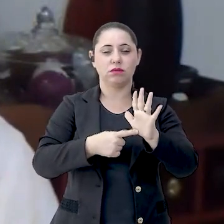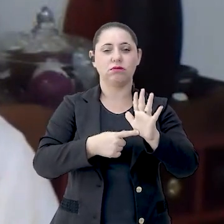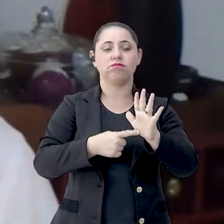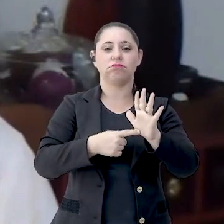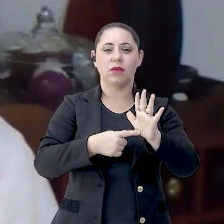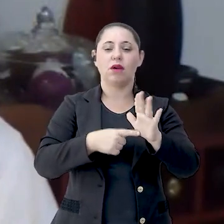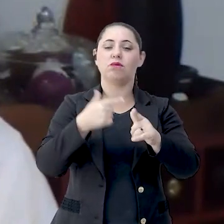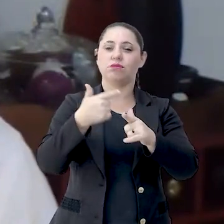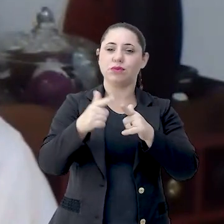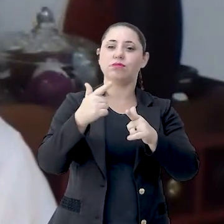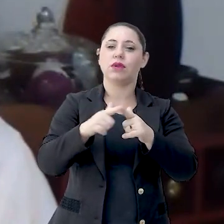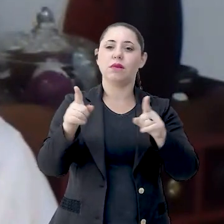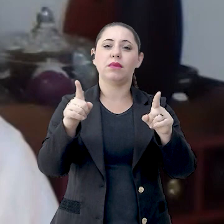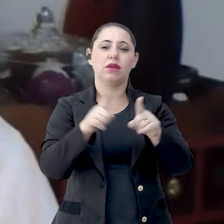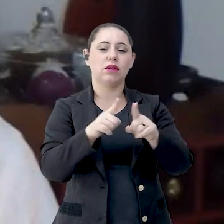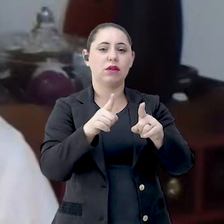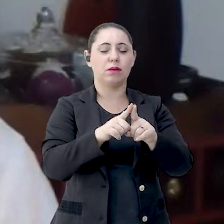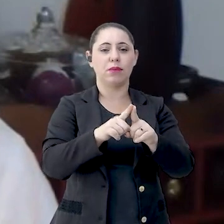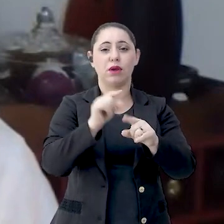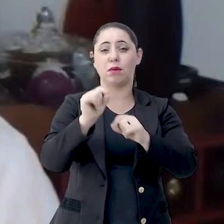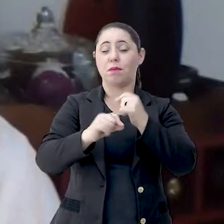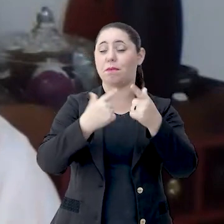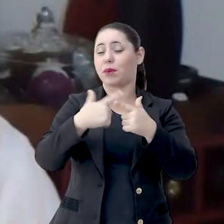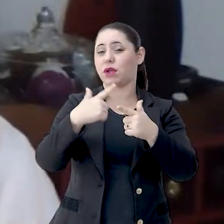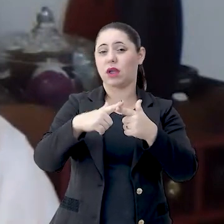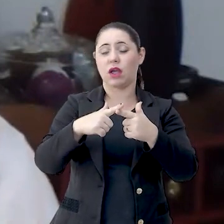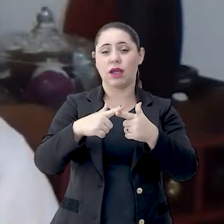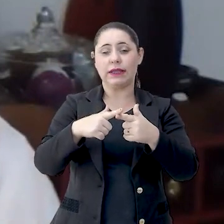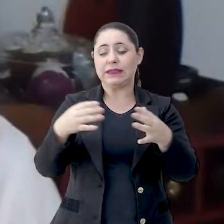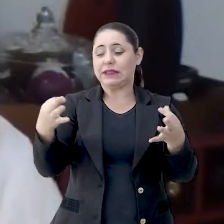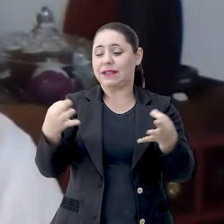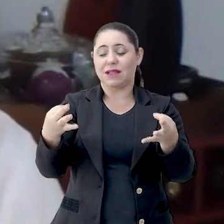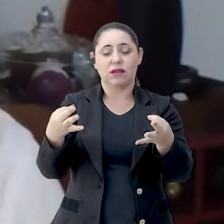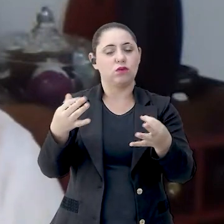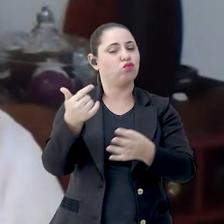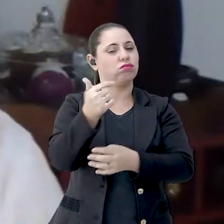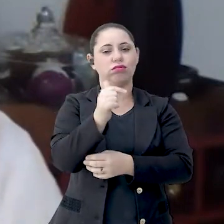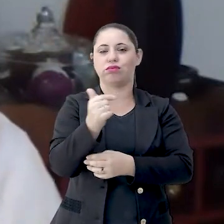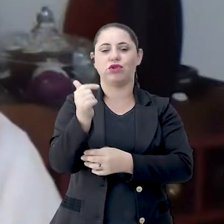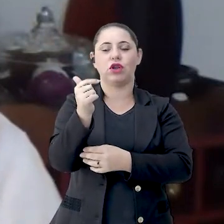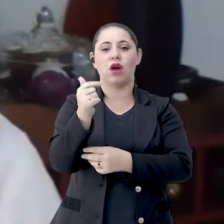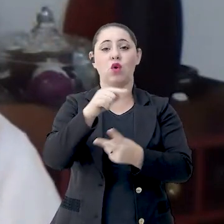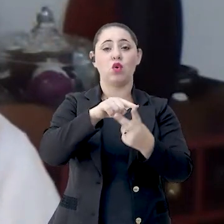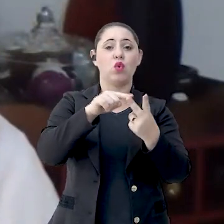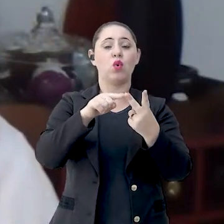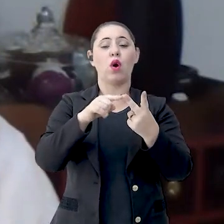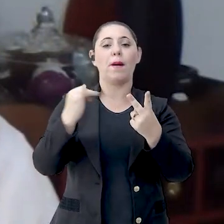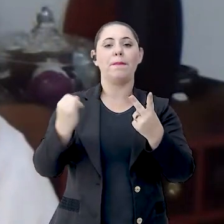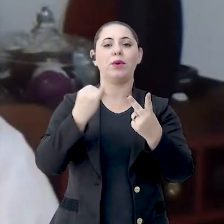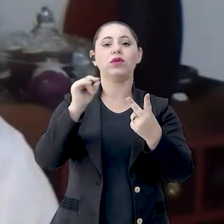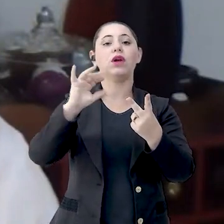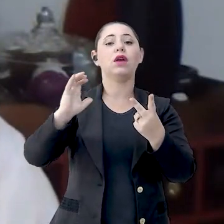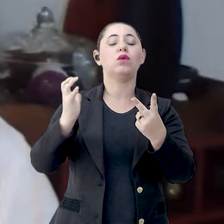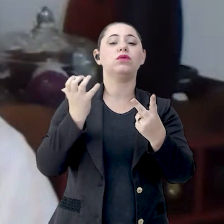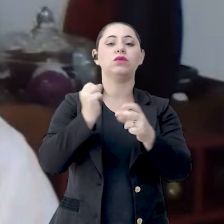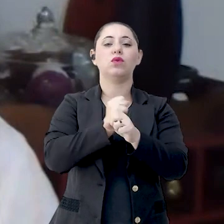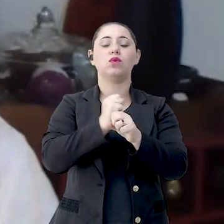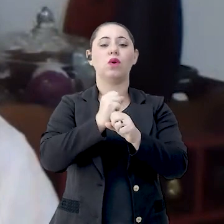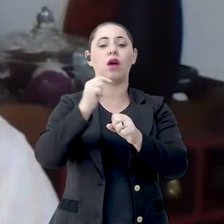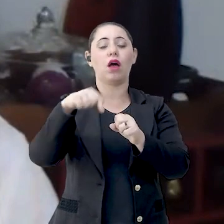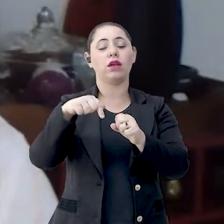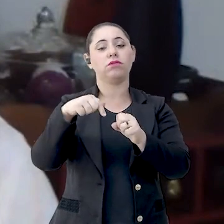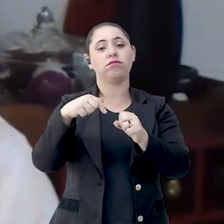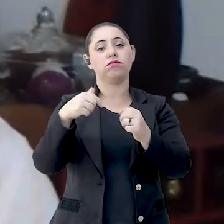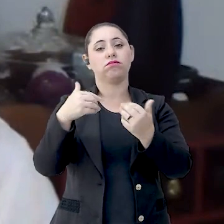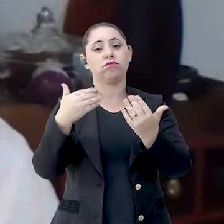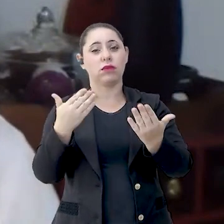grande depreciação esse ano, né? Fruto dessa incerteza. Dois elementos importantes que aconteceram esse ano e